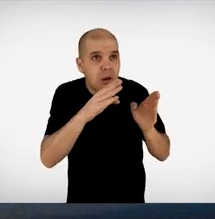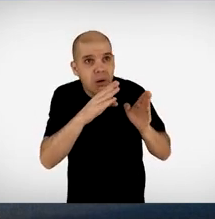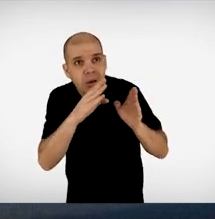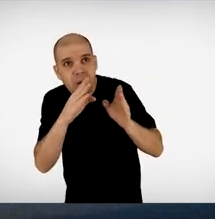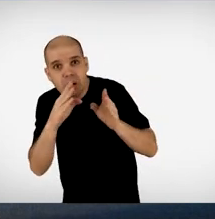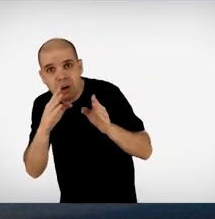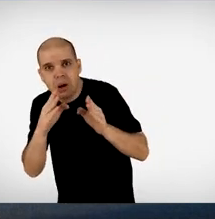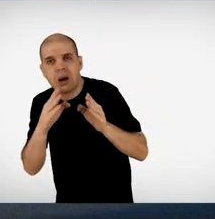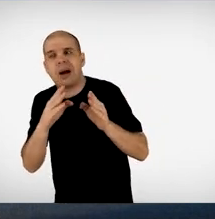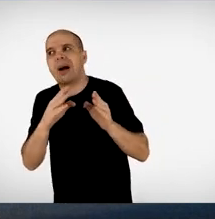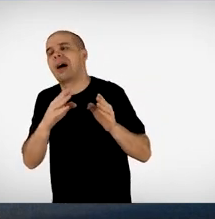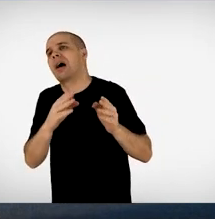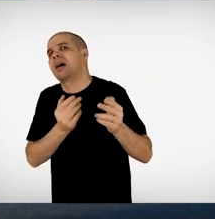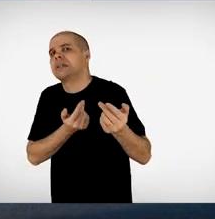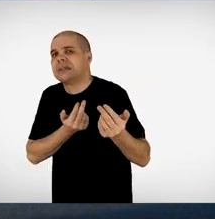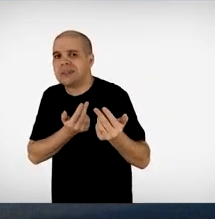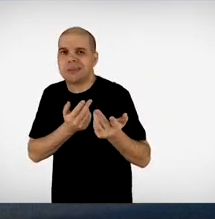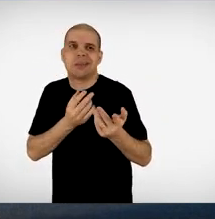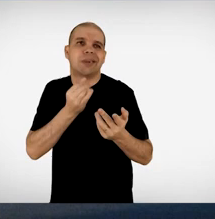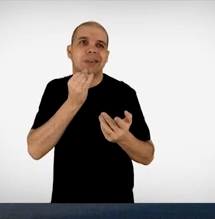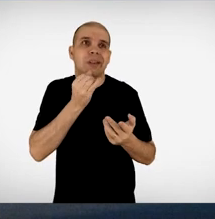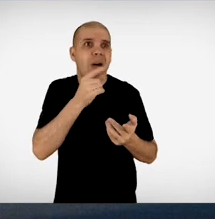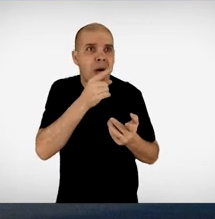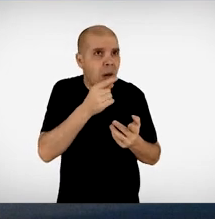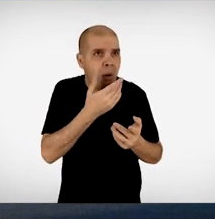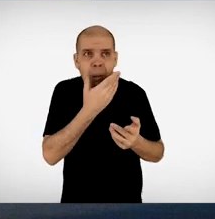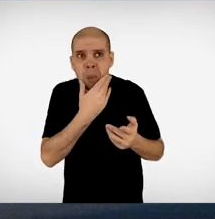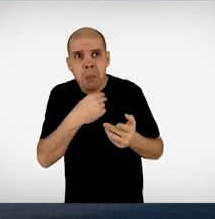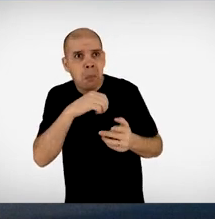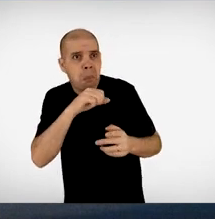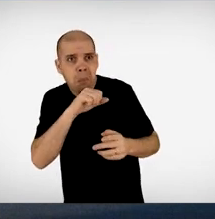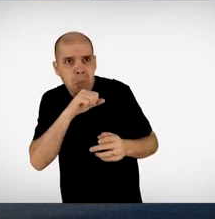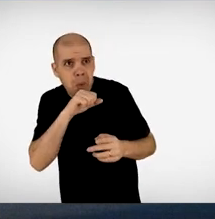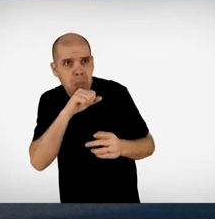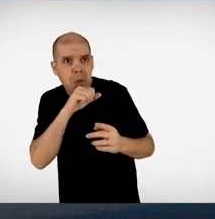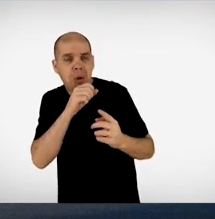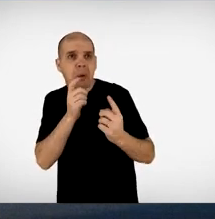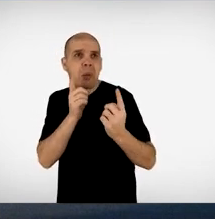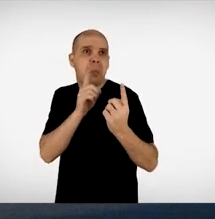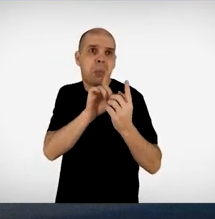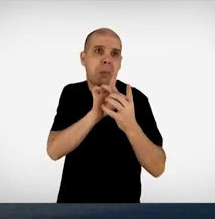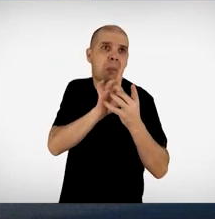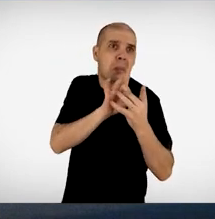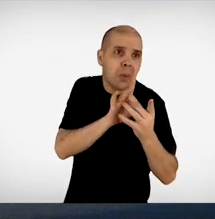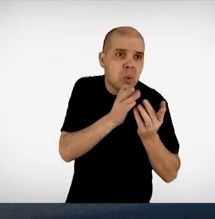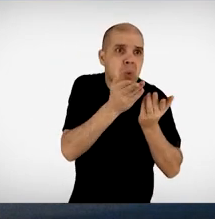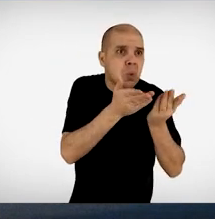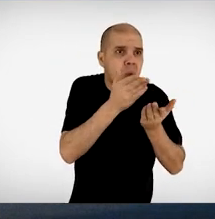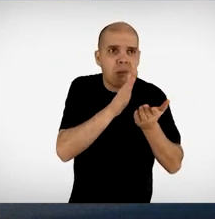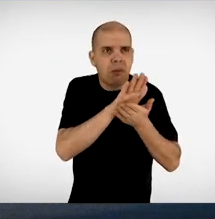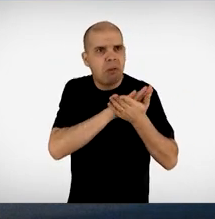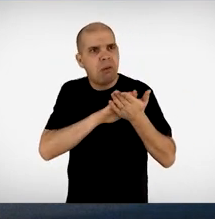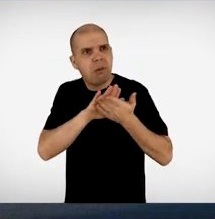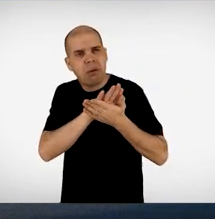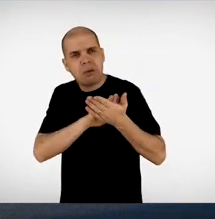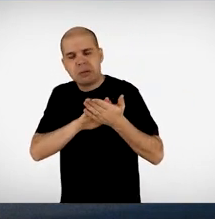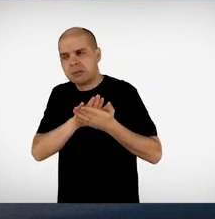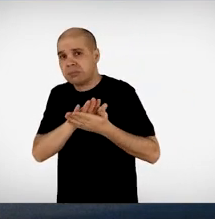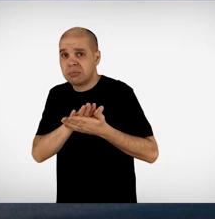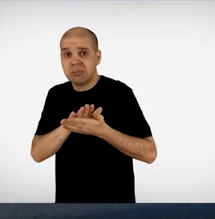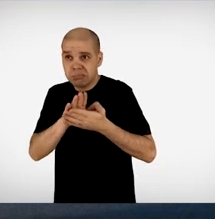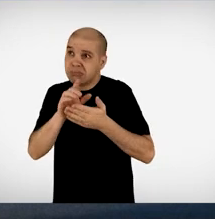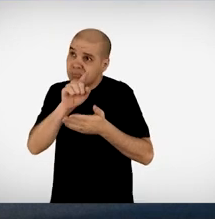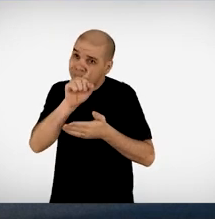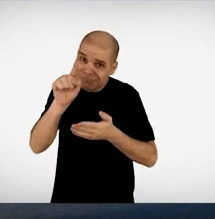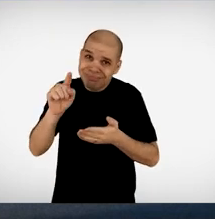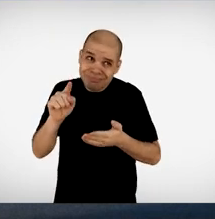tem falha. E ela tinha essa falha do pai, um pai que fazia, deixava muito claro que ele tinha escolhido outra família,